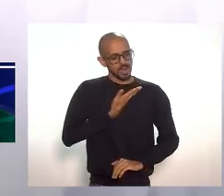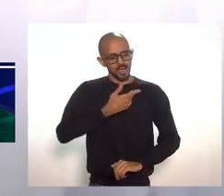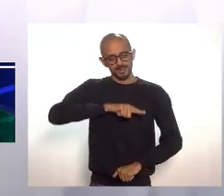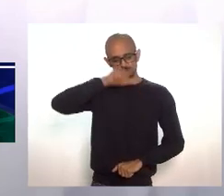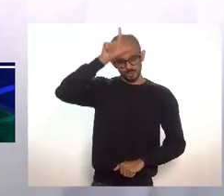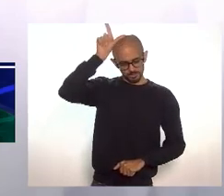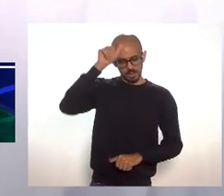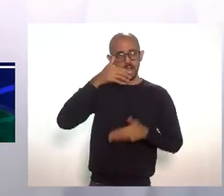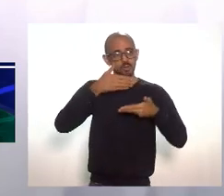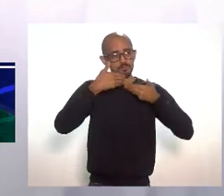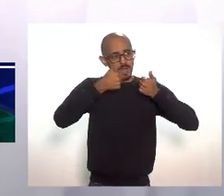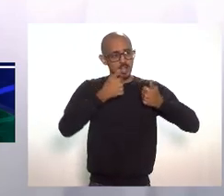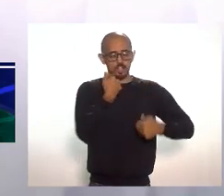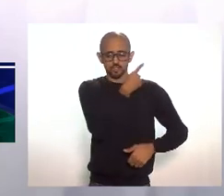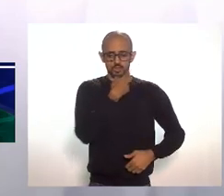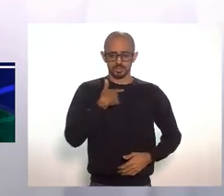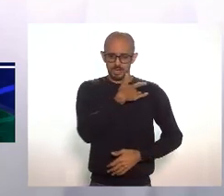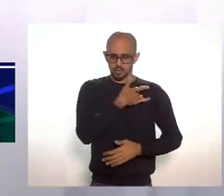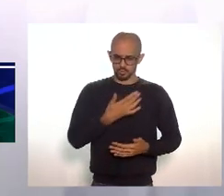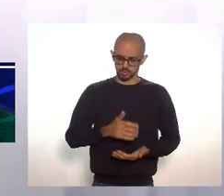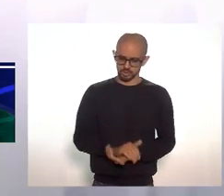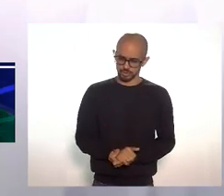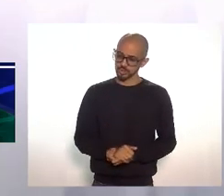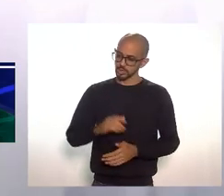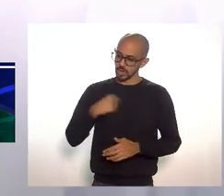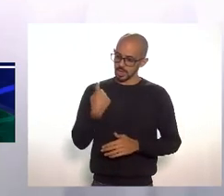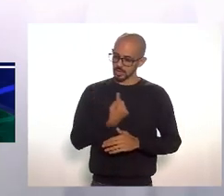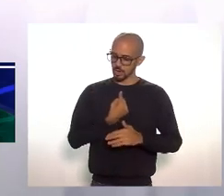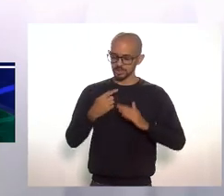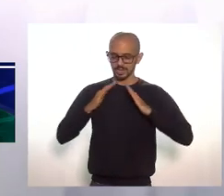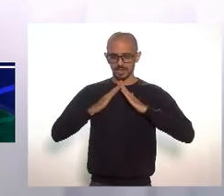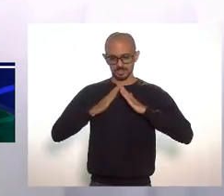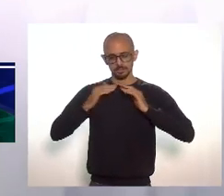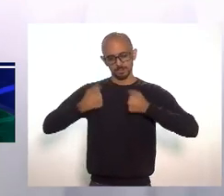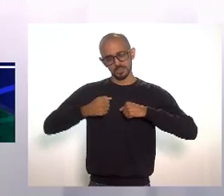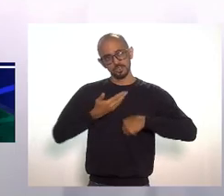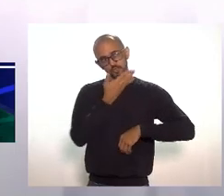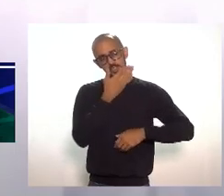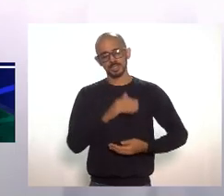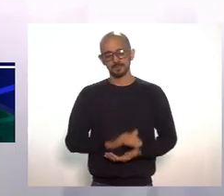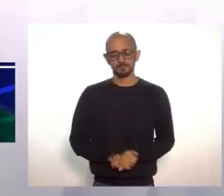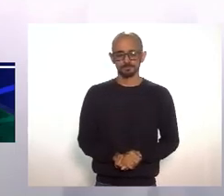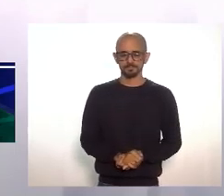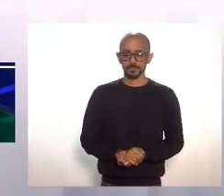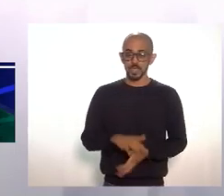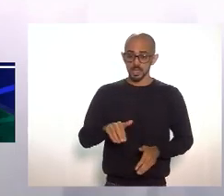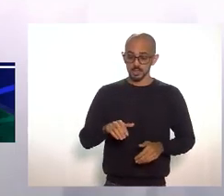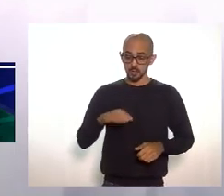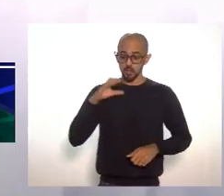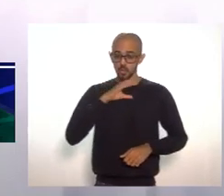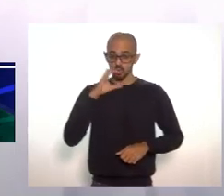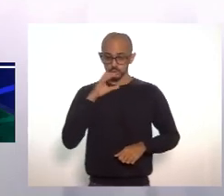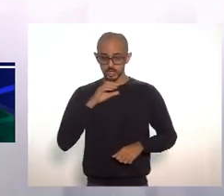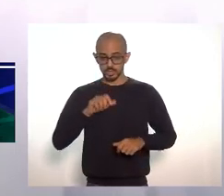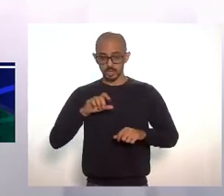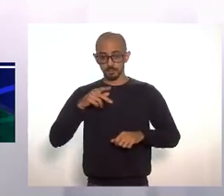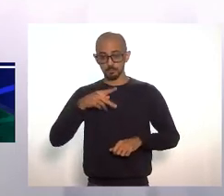Lucinha, melhoras, esse parlamento precisa de você. Em regime de urgência, em discussão única, projeto de lei número